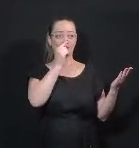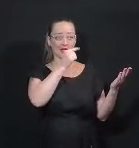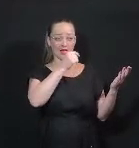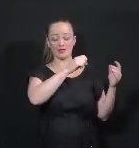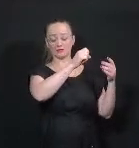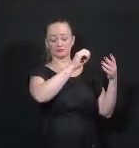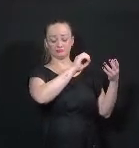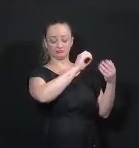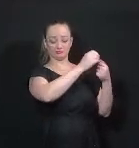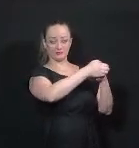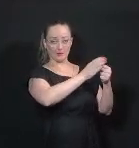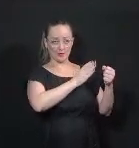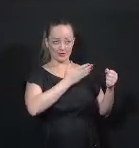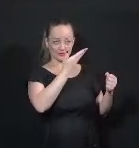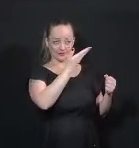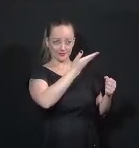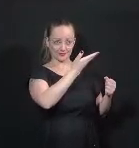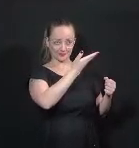democracia são